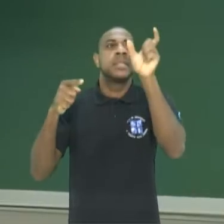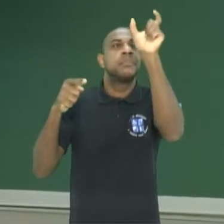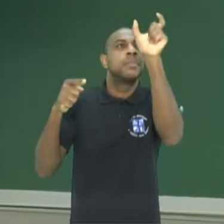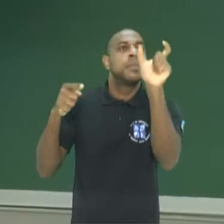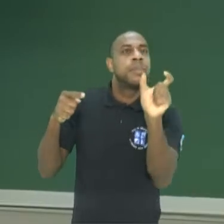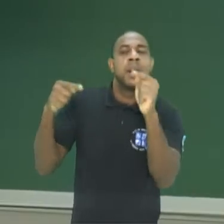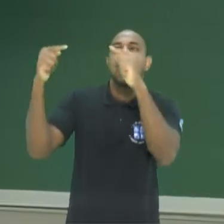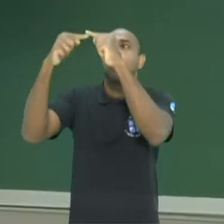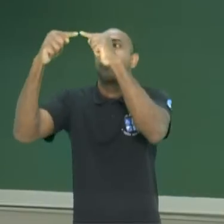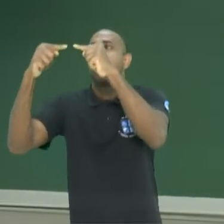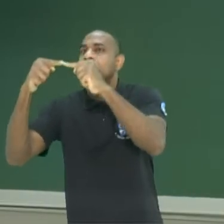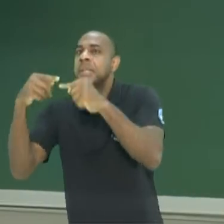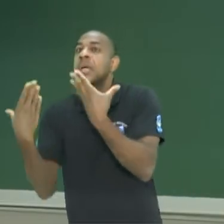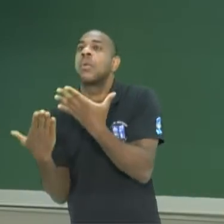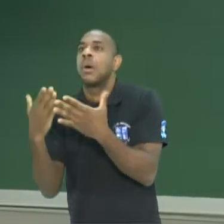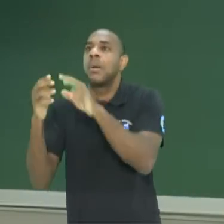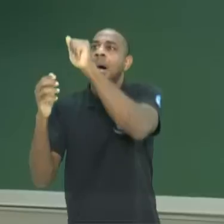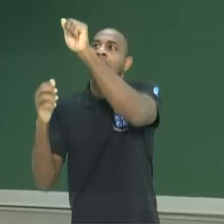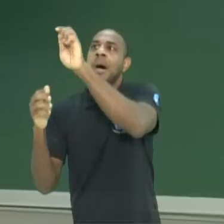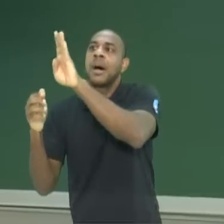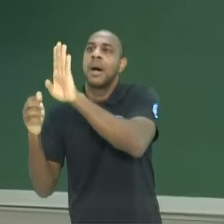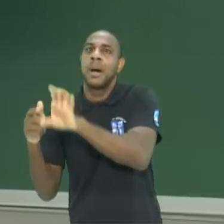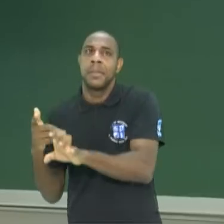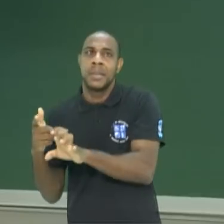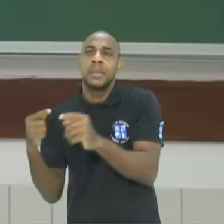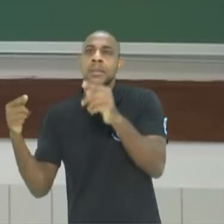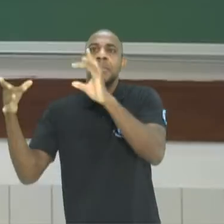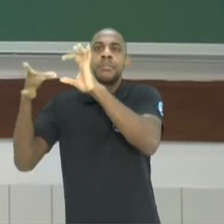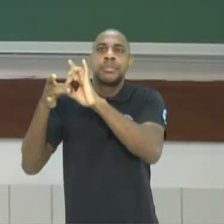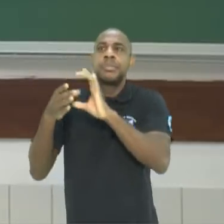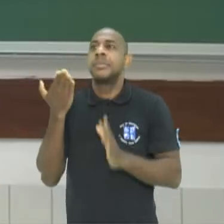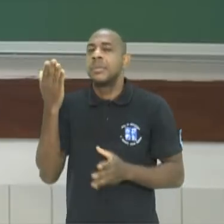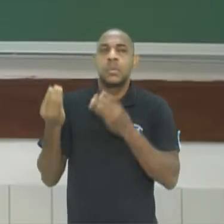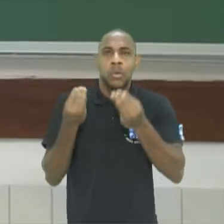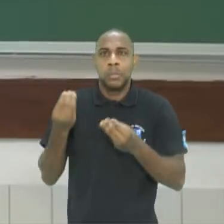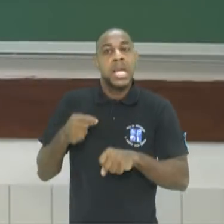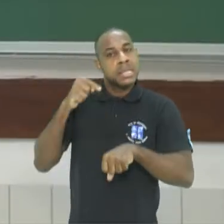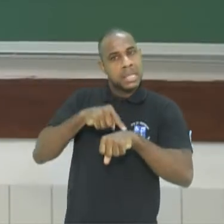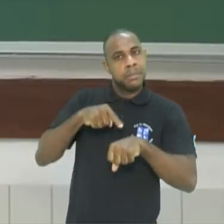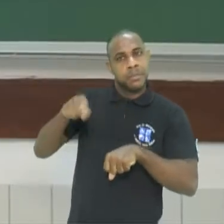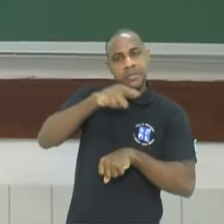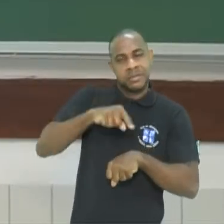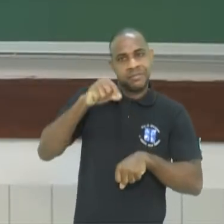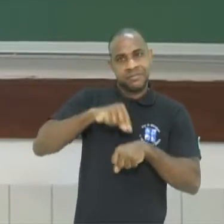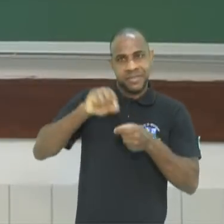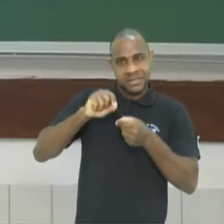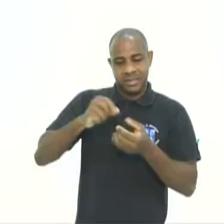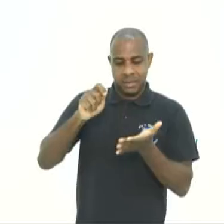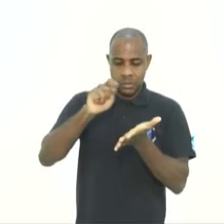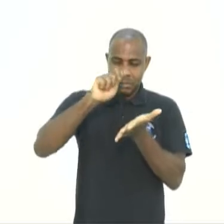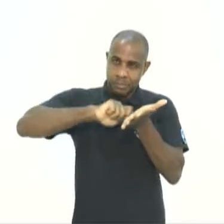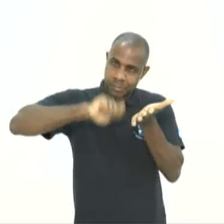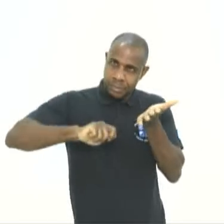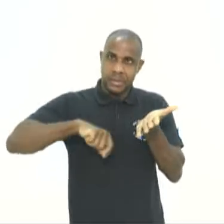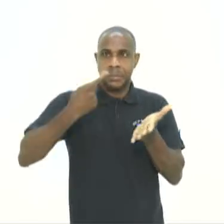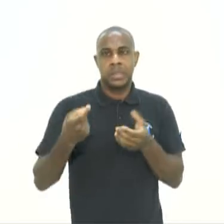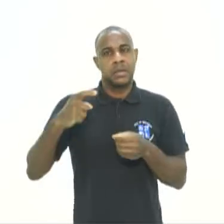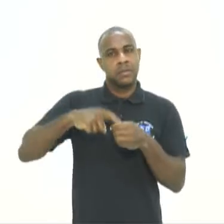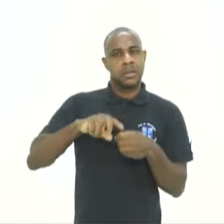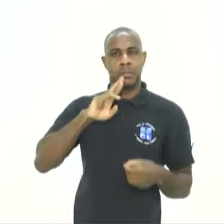esses sentidos ali, eles se enquadram aqui neste poema? Um tempinho para você fazer isso aí no seu caderno e eu já volto.